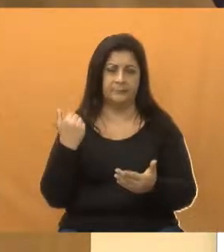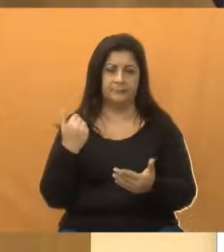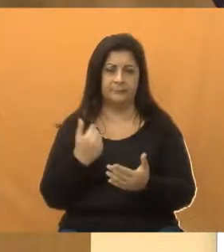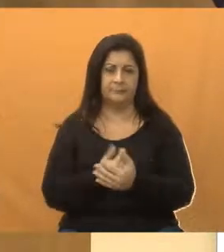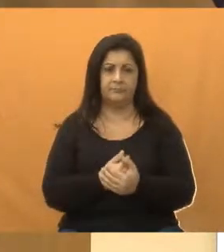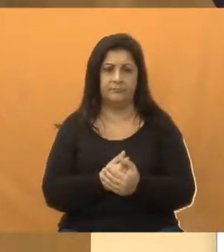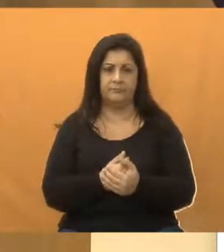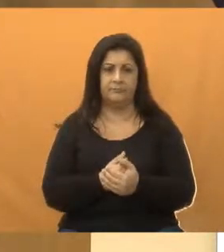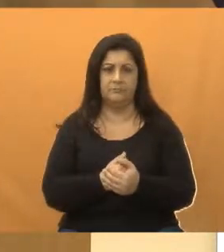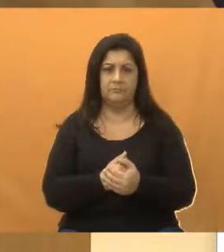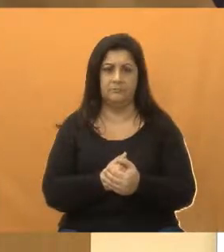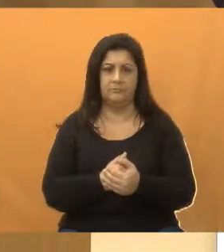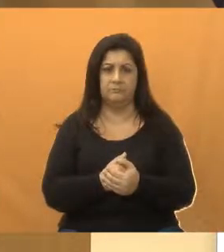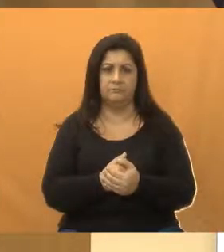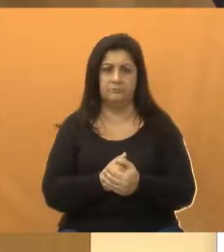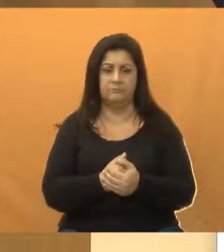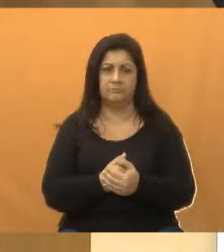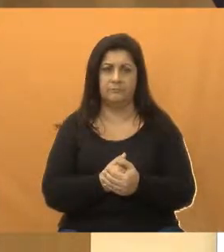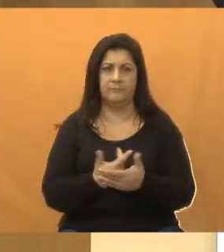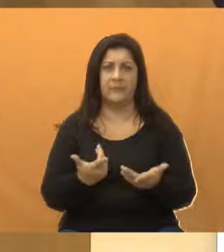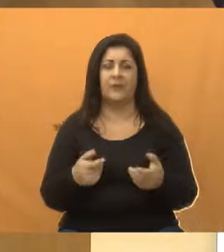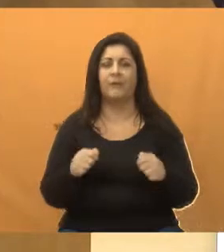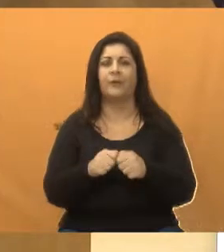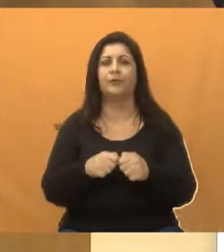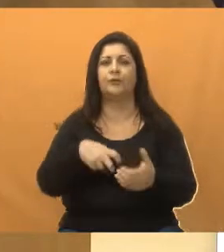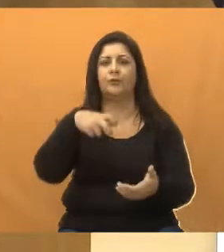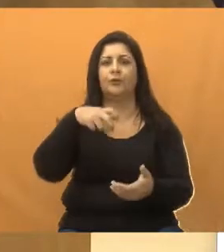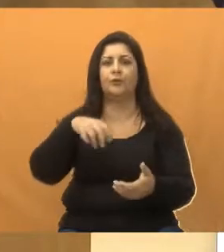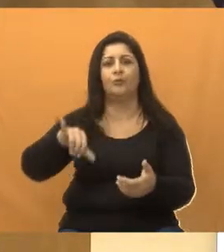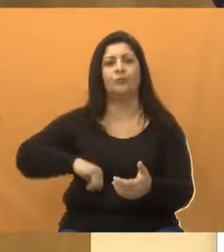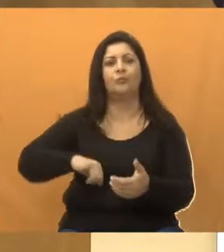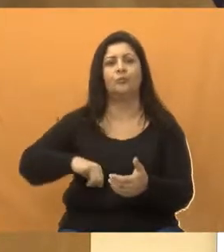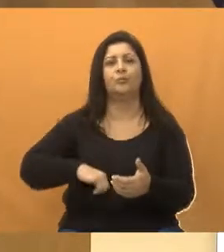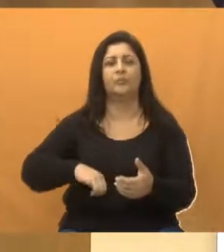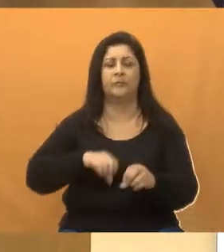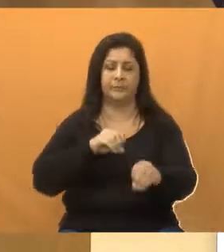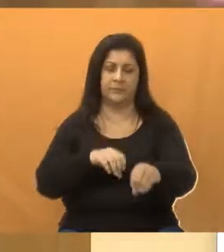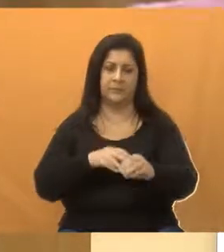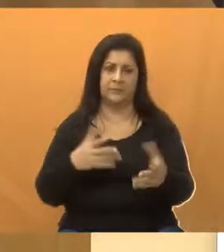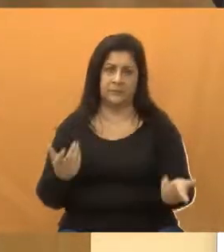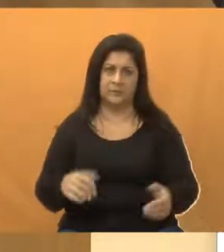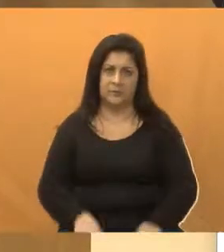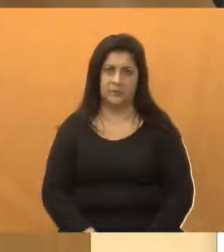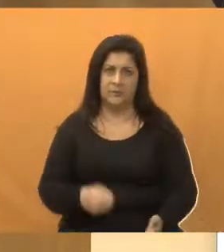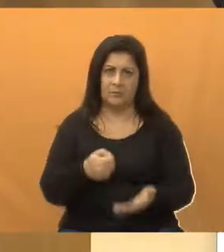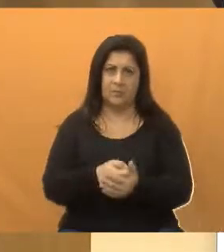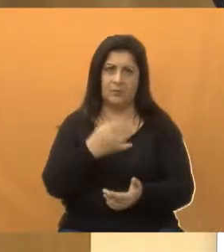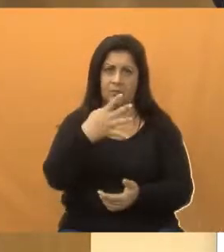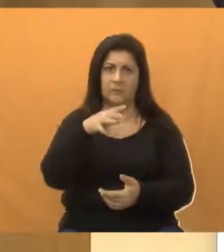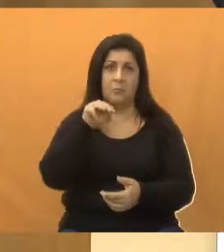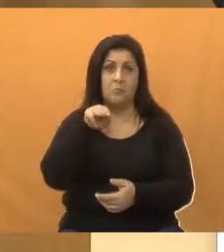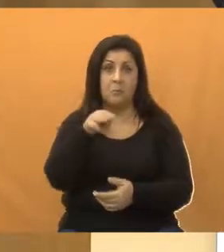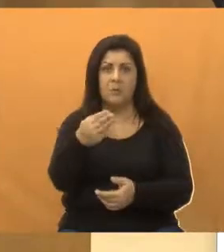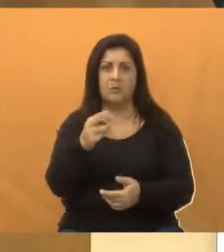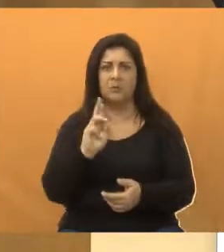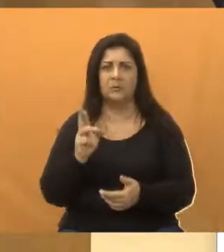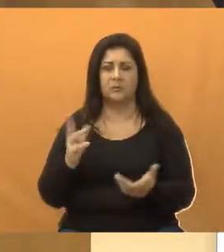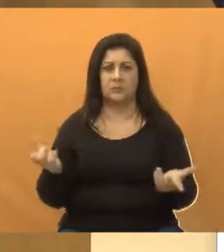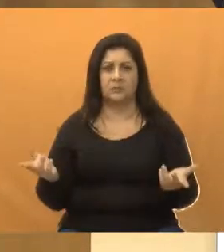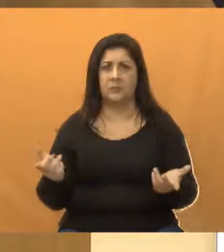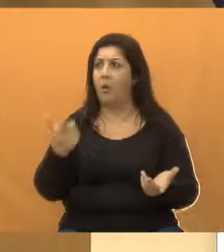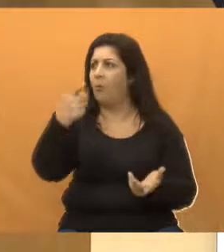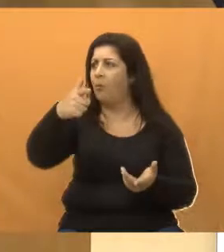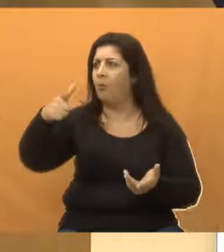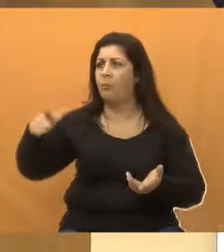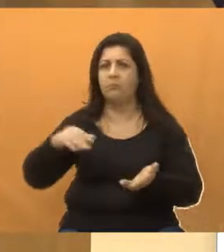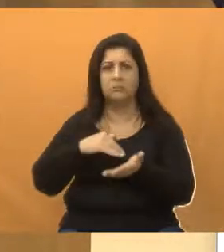não penalizar a educação agora em R$4 milhões, já que nenhuma das outras